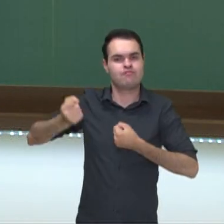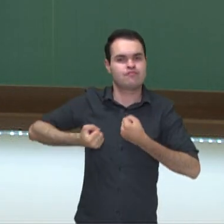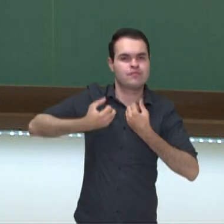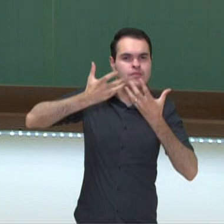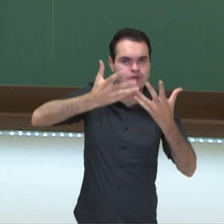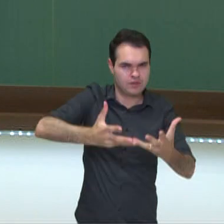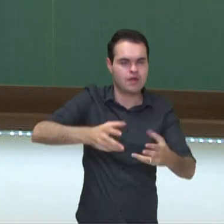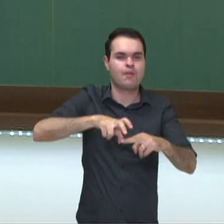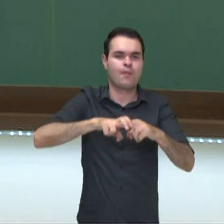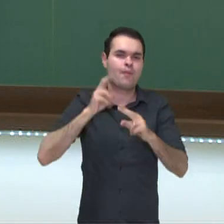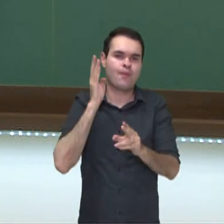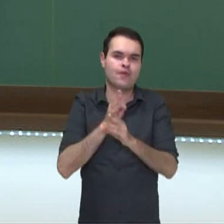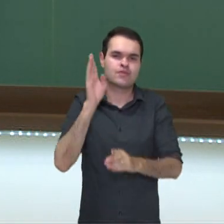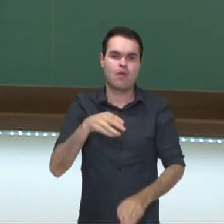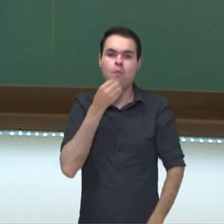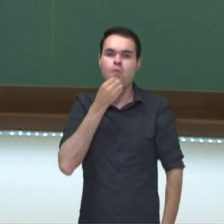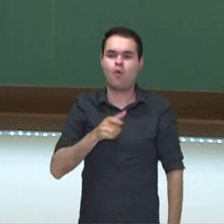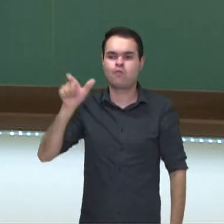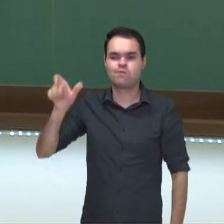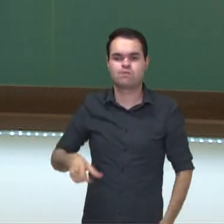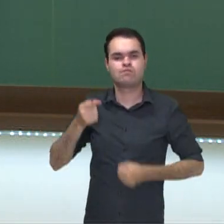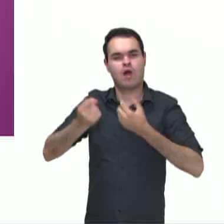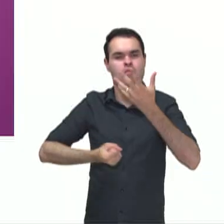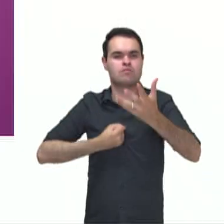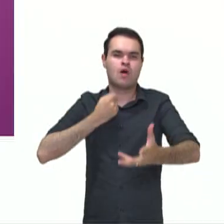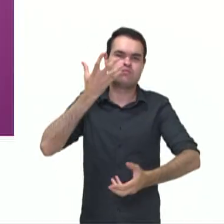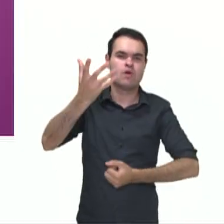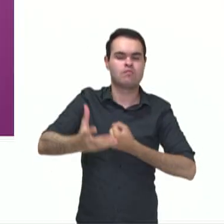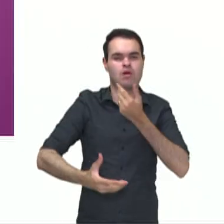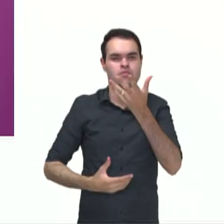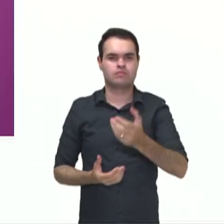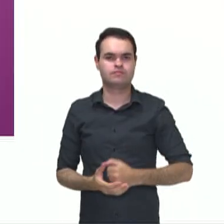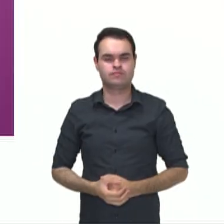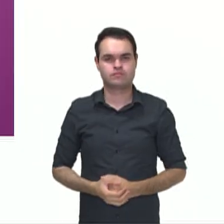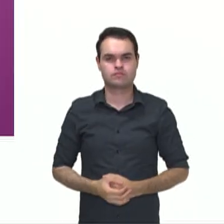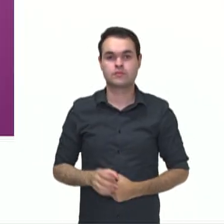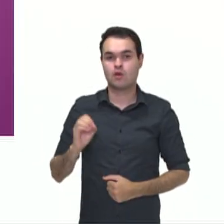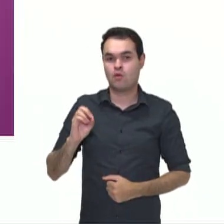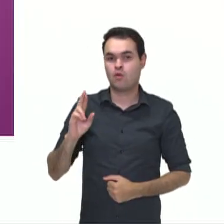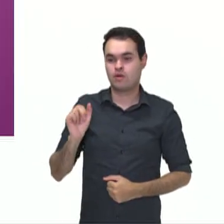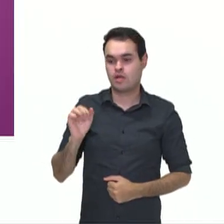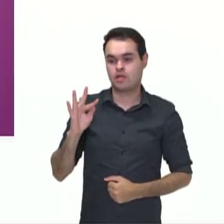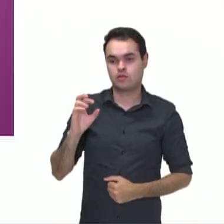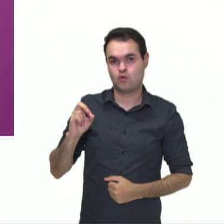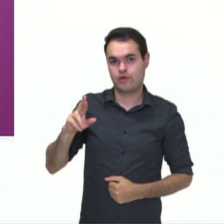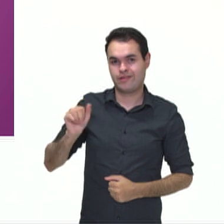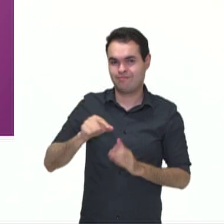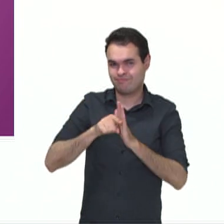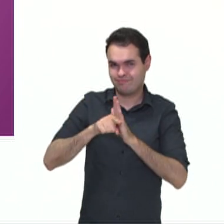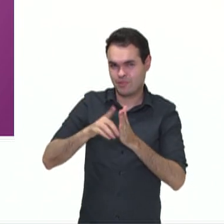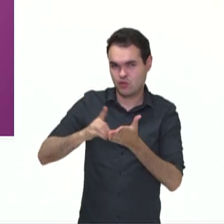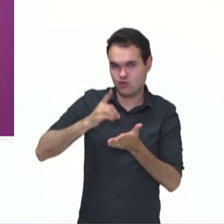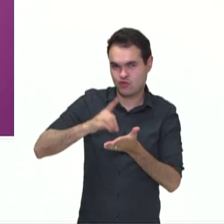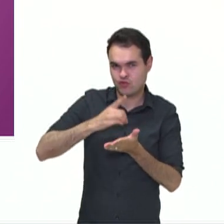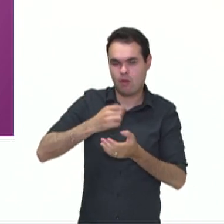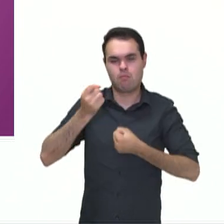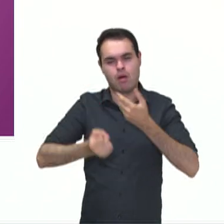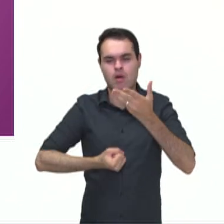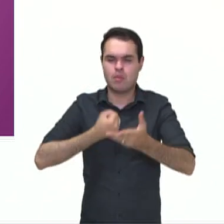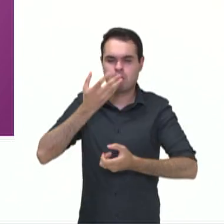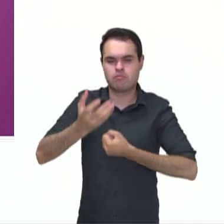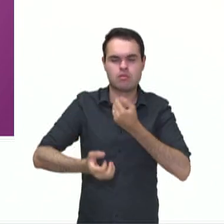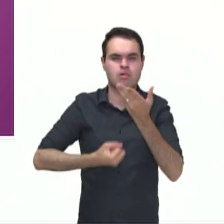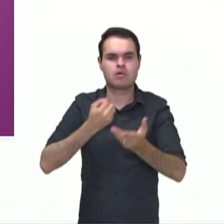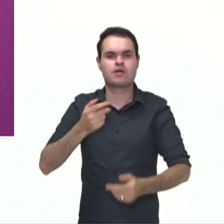é isso que faz um bom orador. A oratória, então, procurando isso no dicionário, é a arte de falar